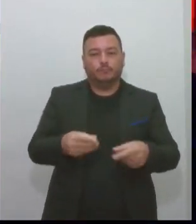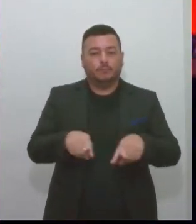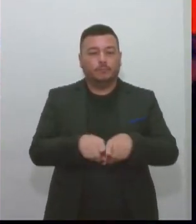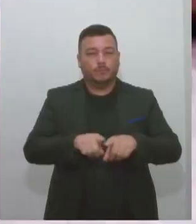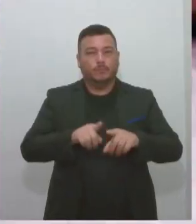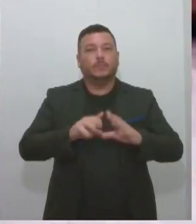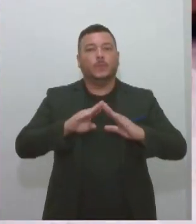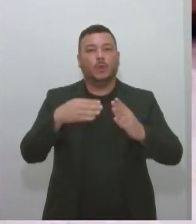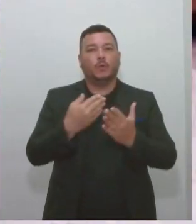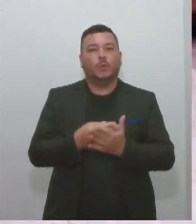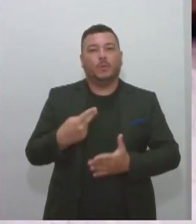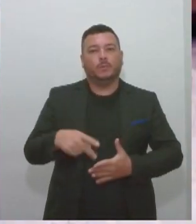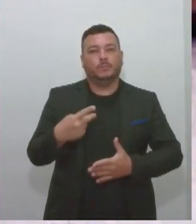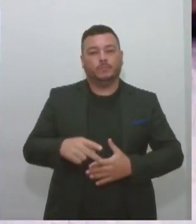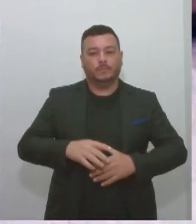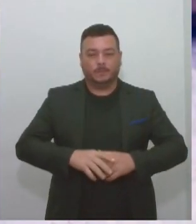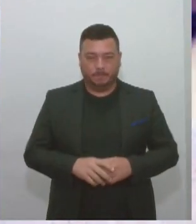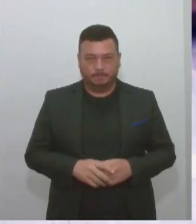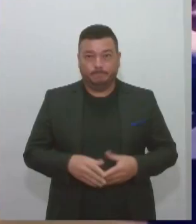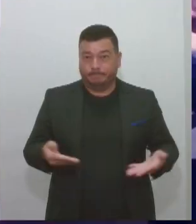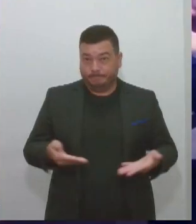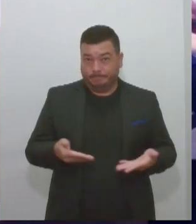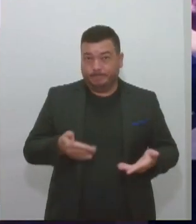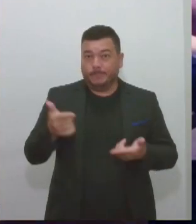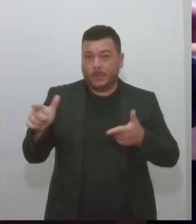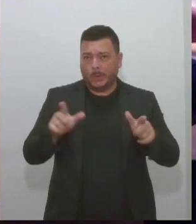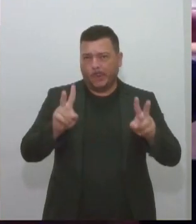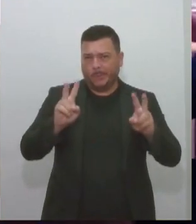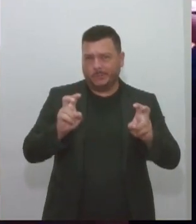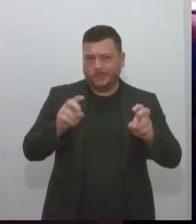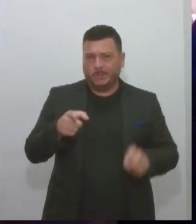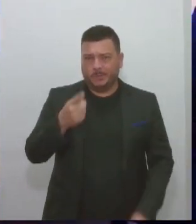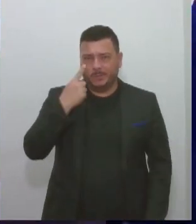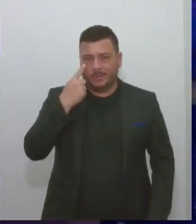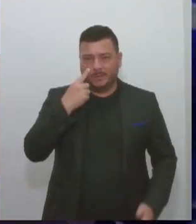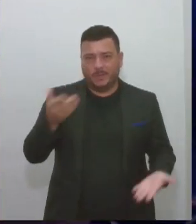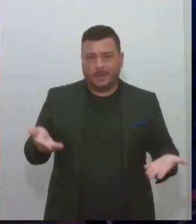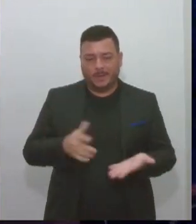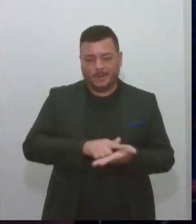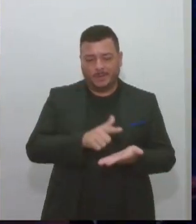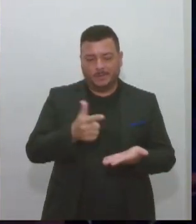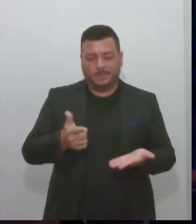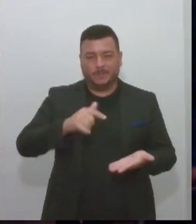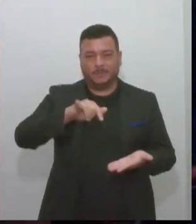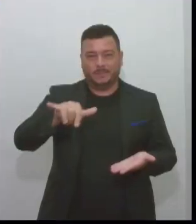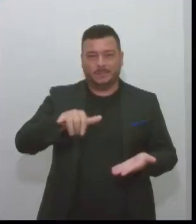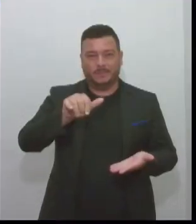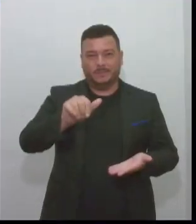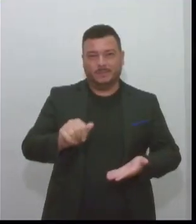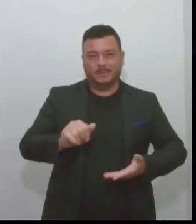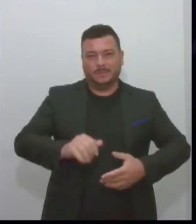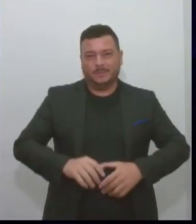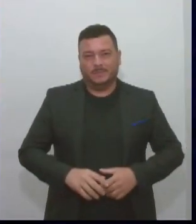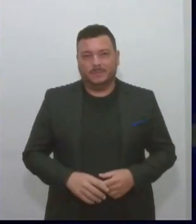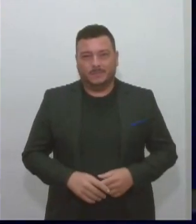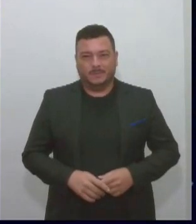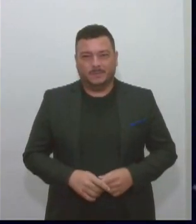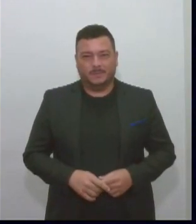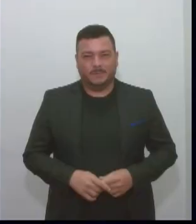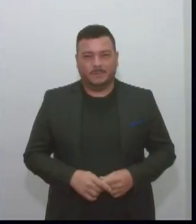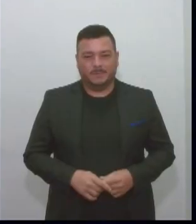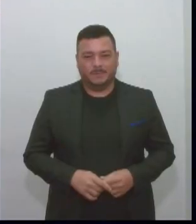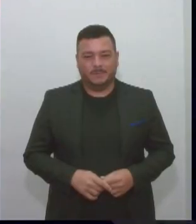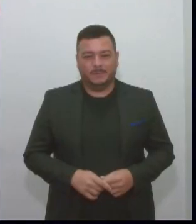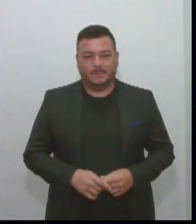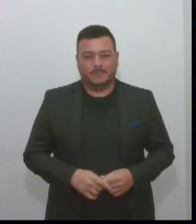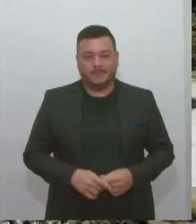pública de ensino. Esses e outros assuntos você acompanha a partir de agora no Jornal